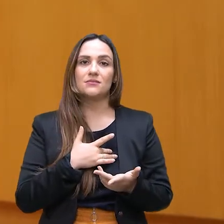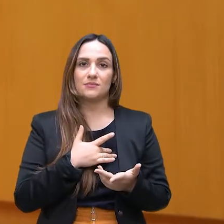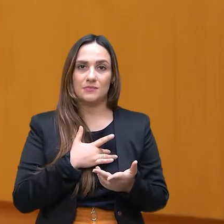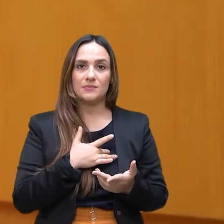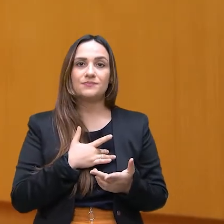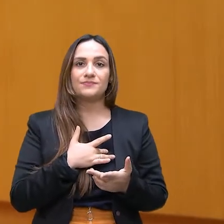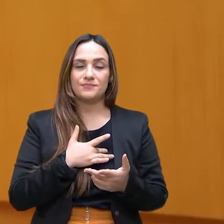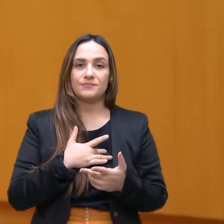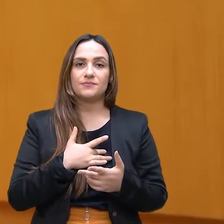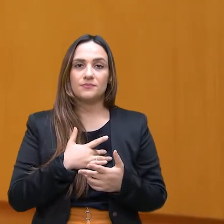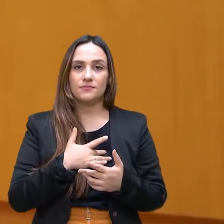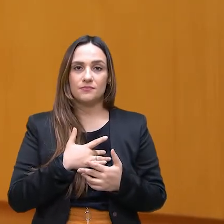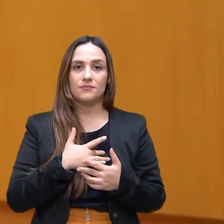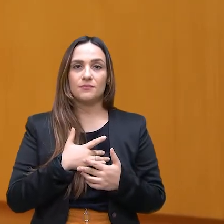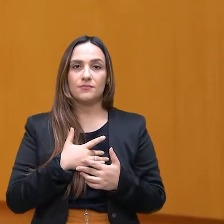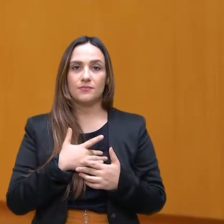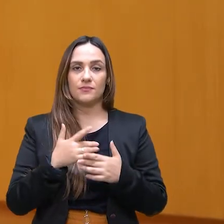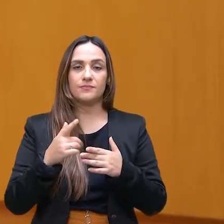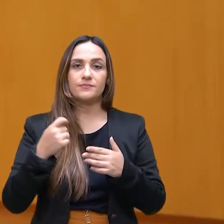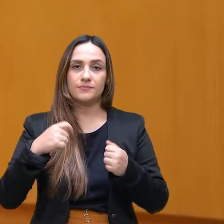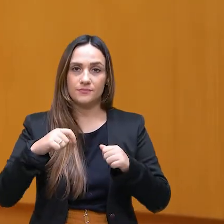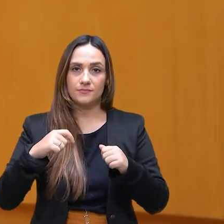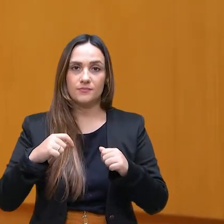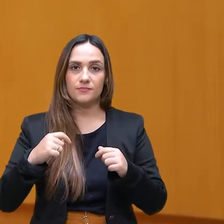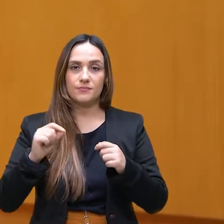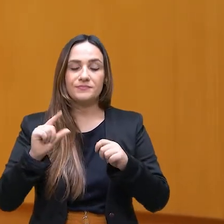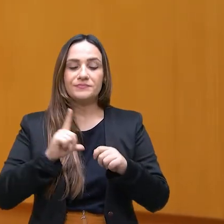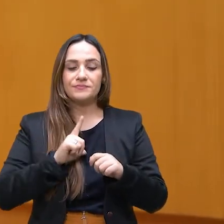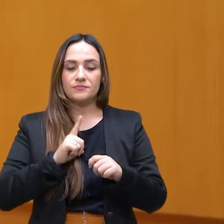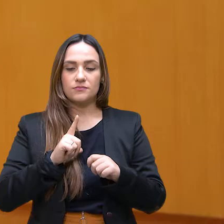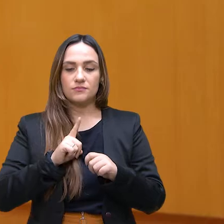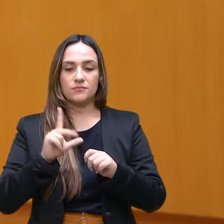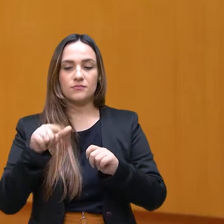vai também ocorrer esse fenômeno da